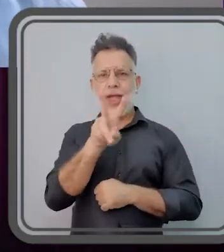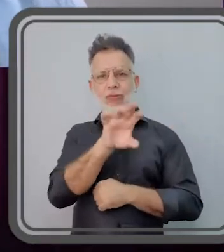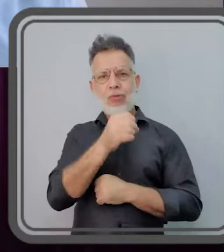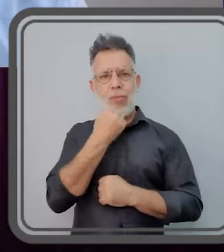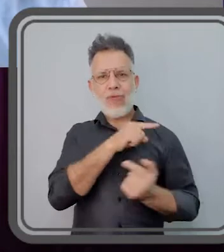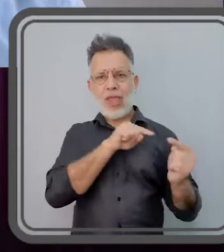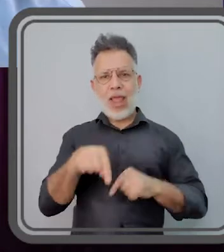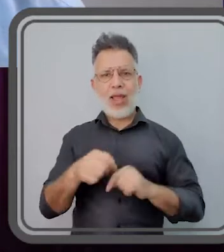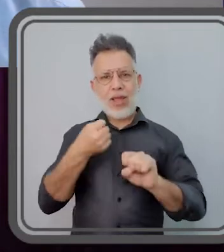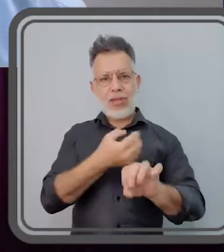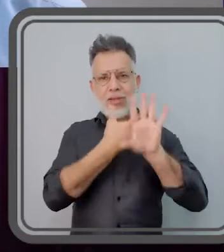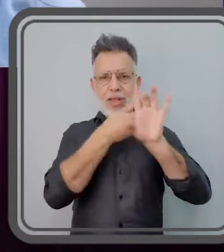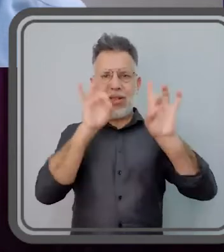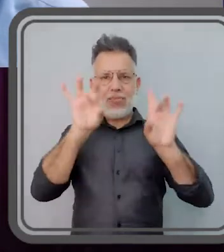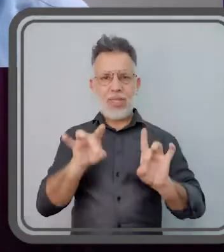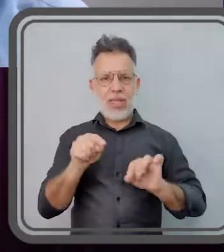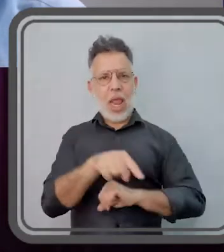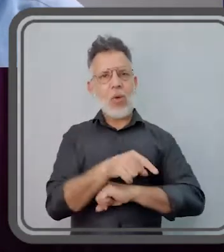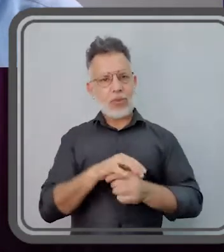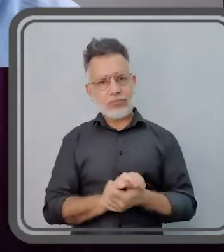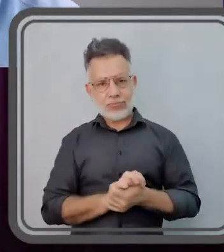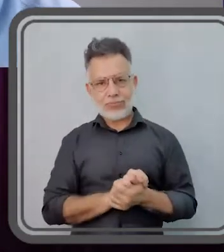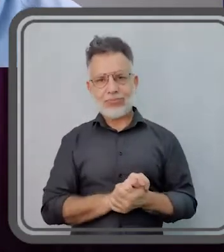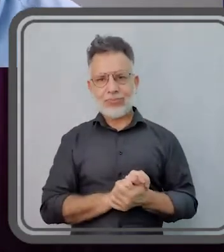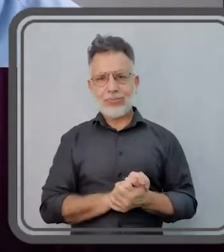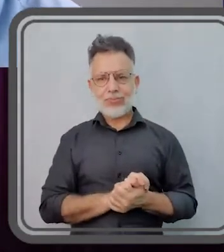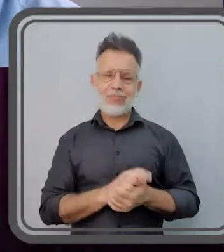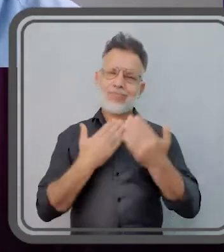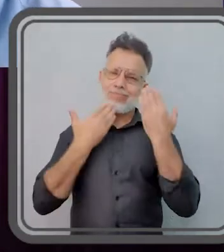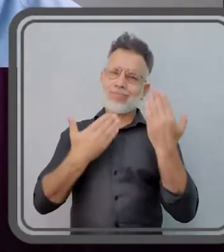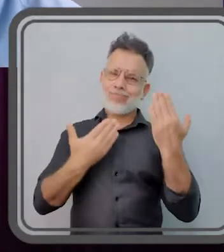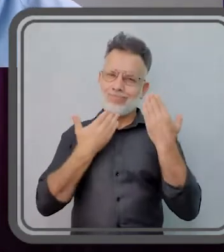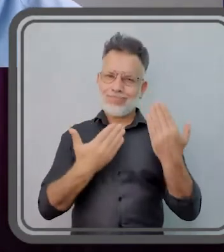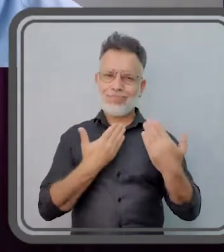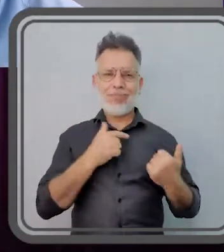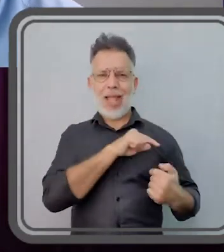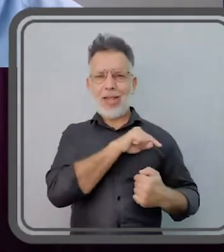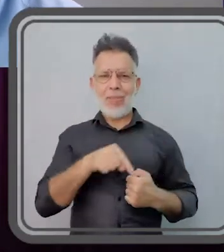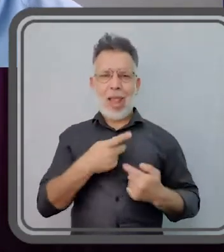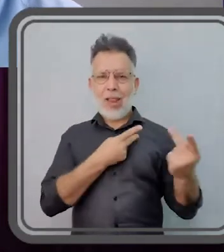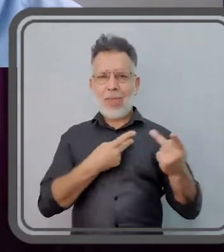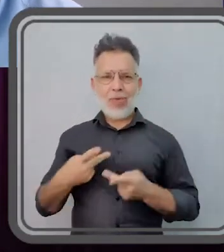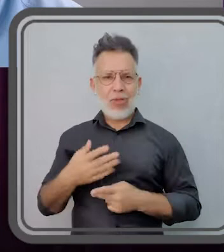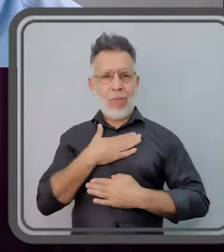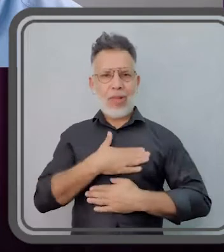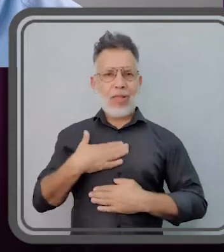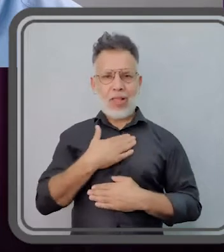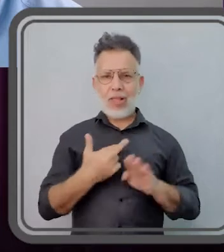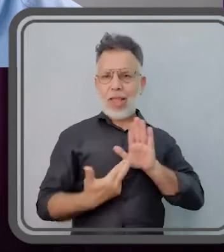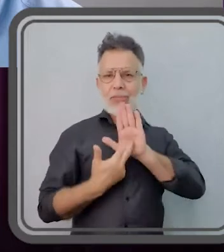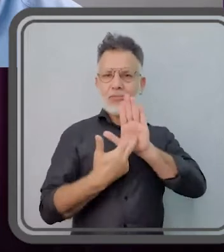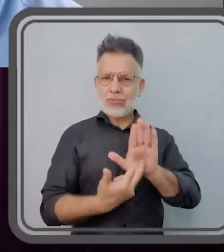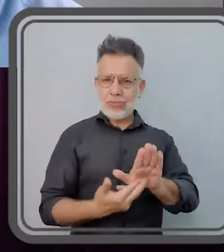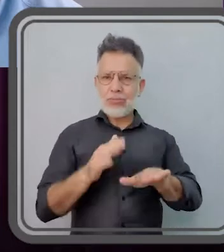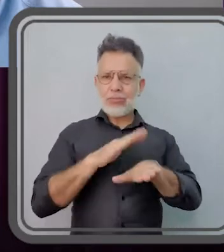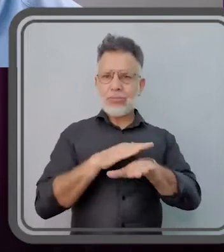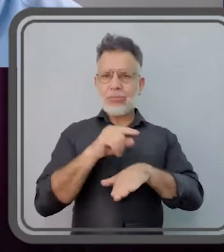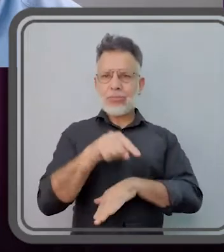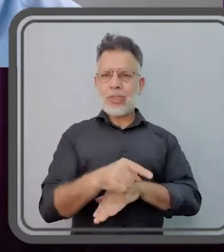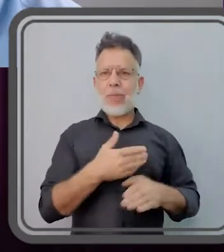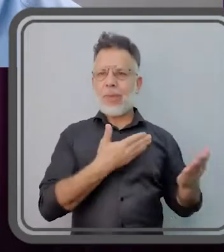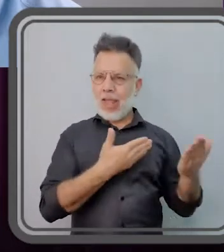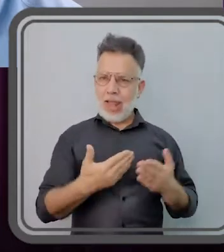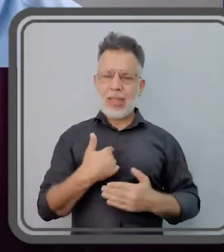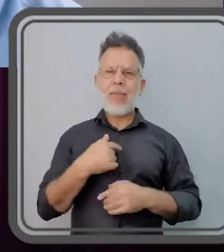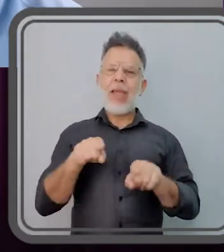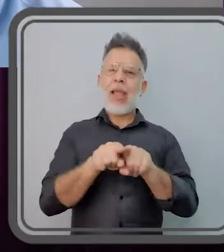bem-vindo a essa transmissão especial do Intox. Obrigado, obrigado pelo convite, Thiago. Obrigado, prazer estar representando o Top Employers do Intox. Obrigado pelo convite